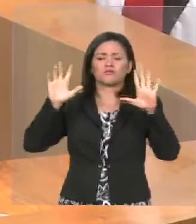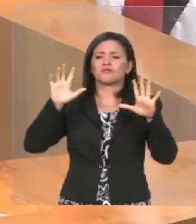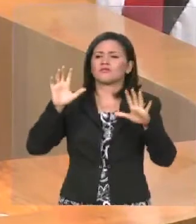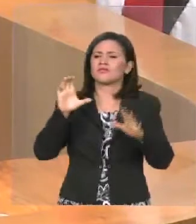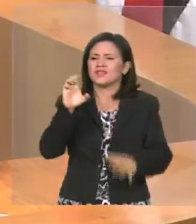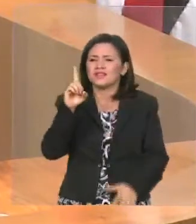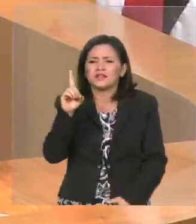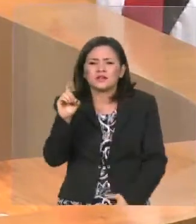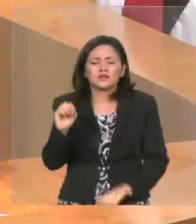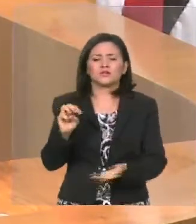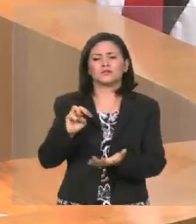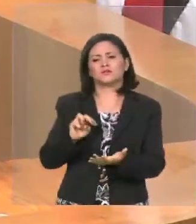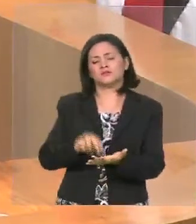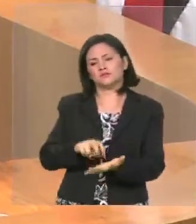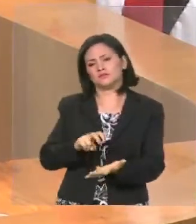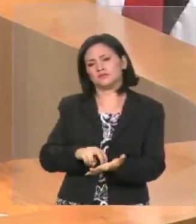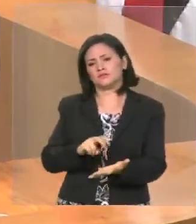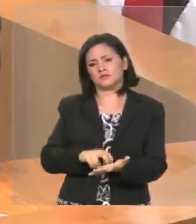Eu tenho como